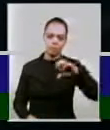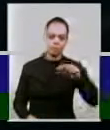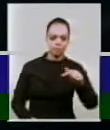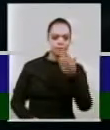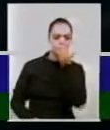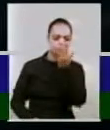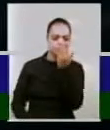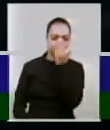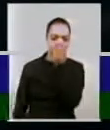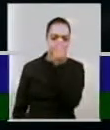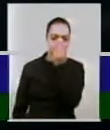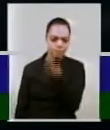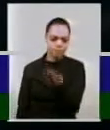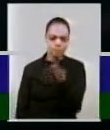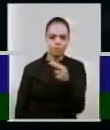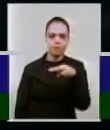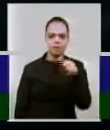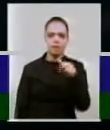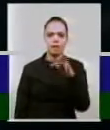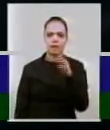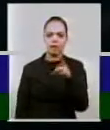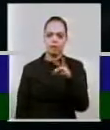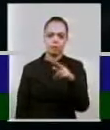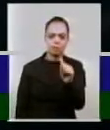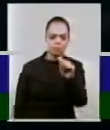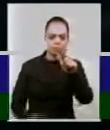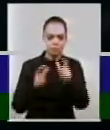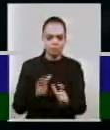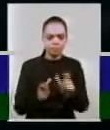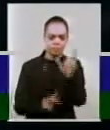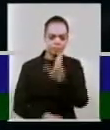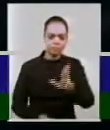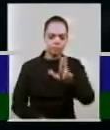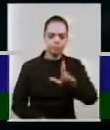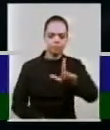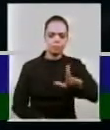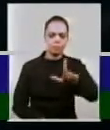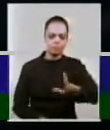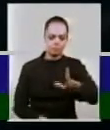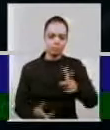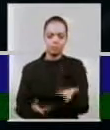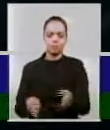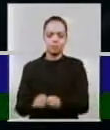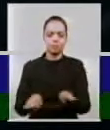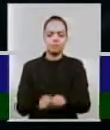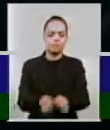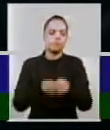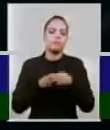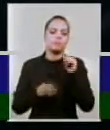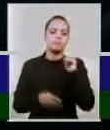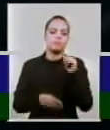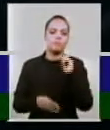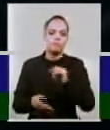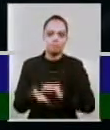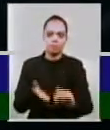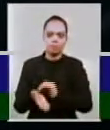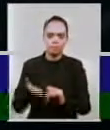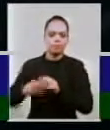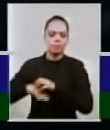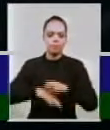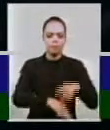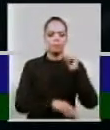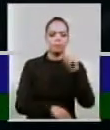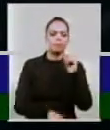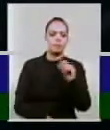em frente à Natura, bairro Luiz Otto de Freitas. Também solicita à Secretaria de Trânsito e